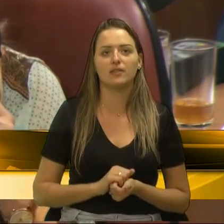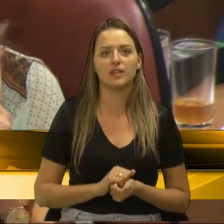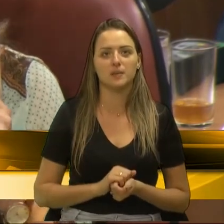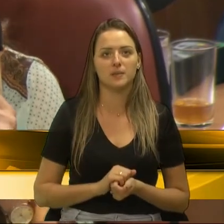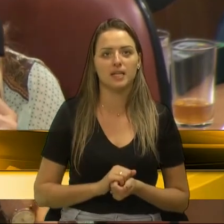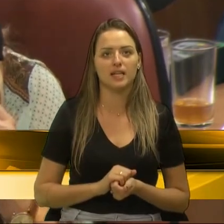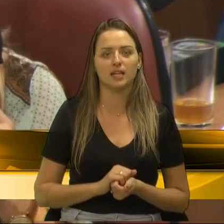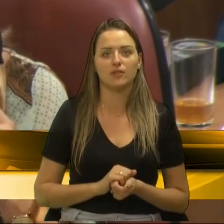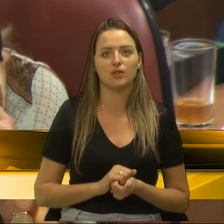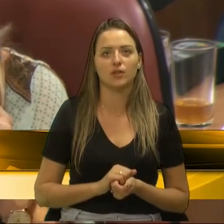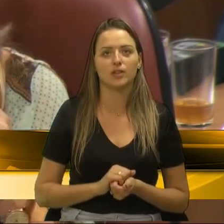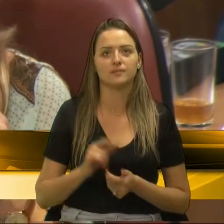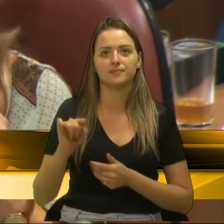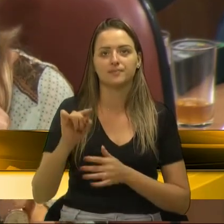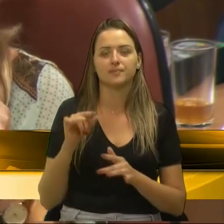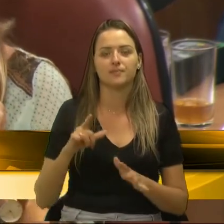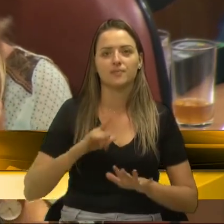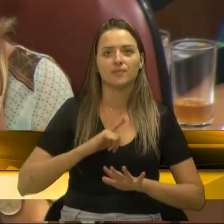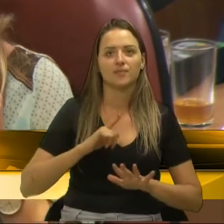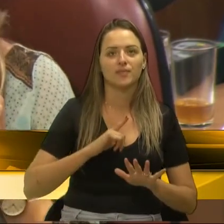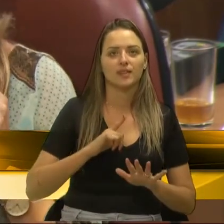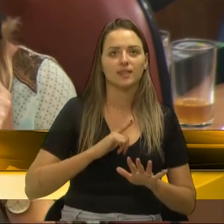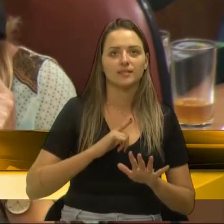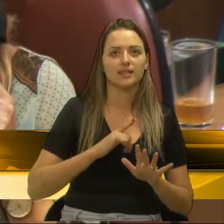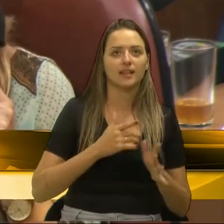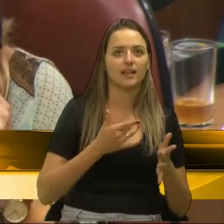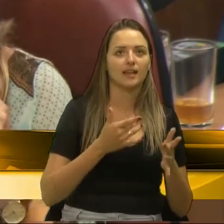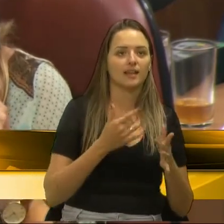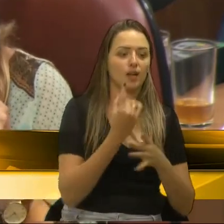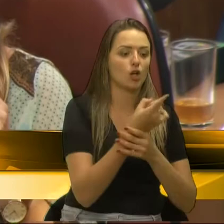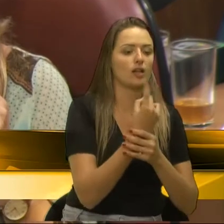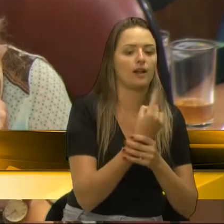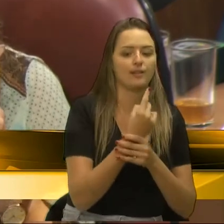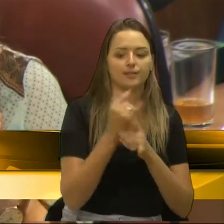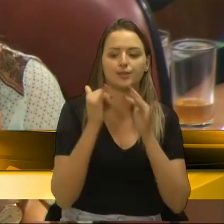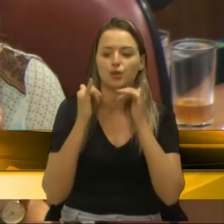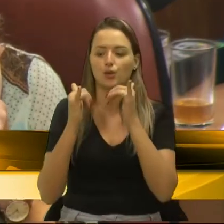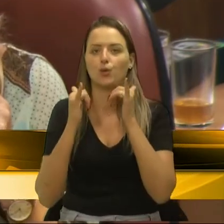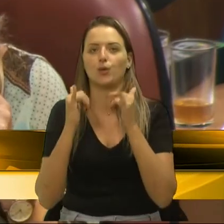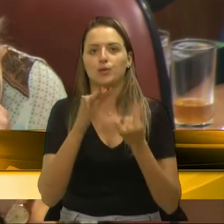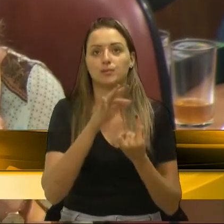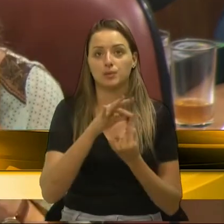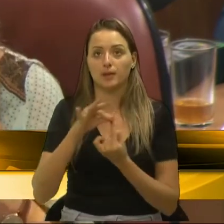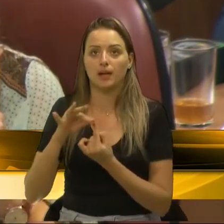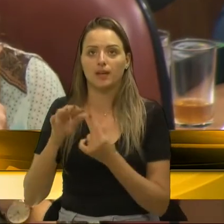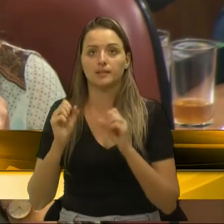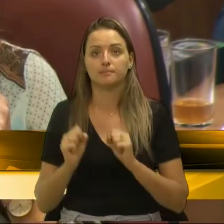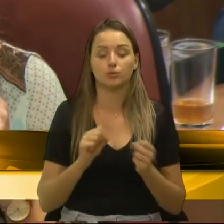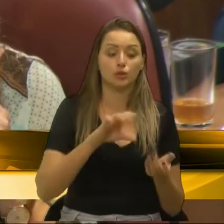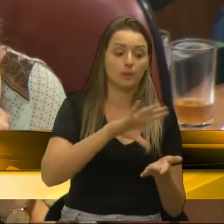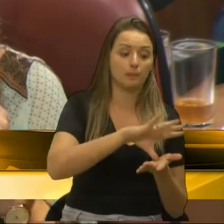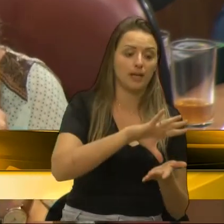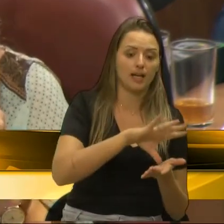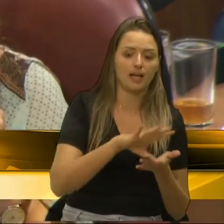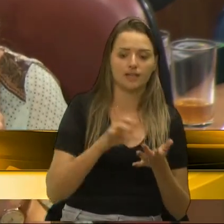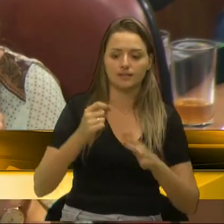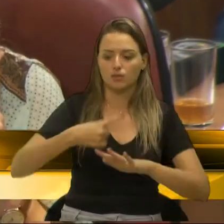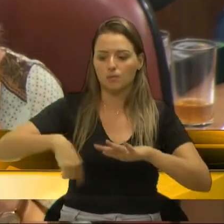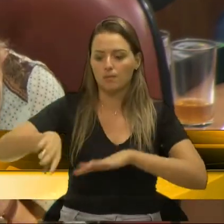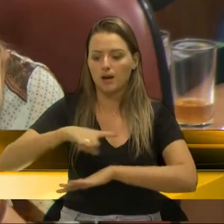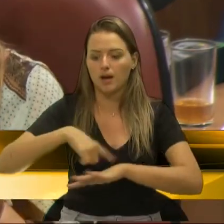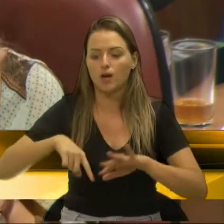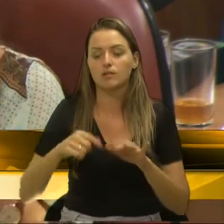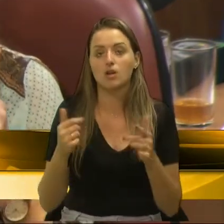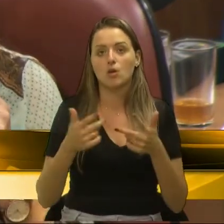assim, árvore e paradas de táxi, de ônibus, quando poderia ser praças, rótulas, uma coisa mais